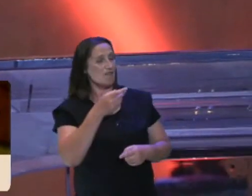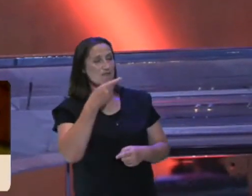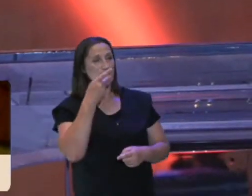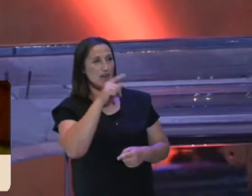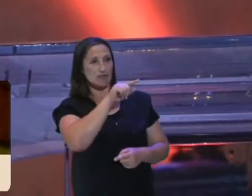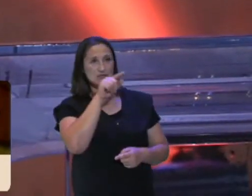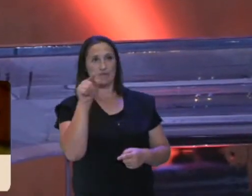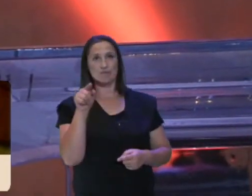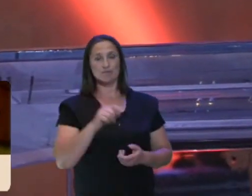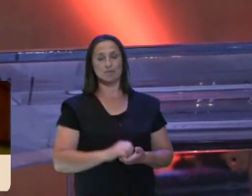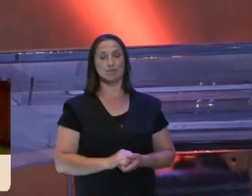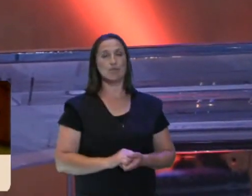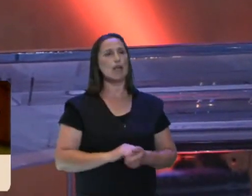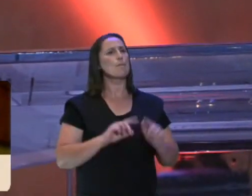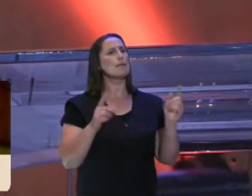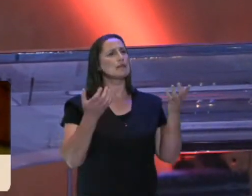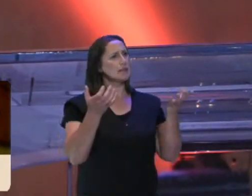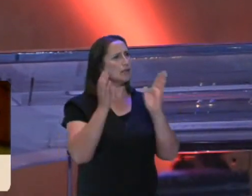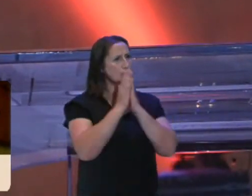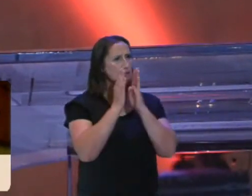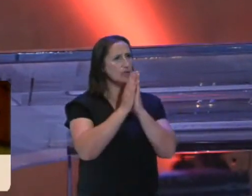por você.